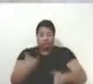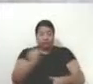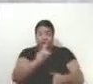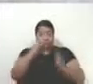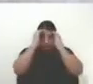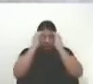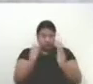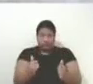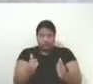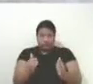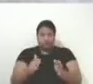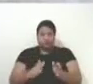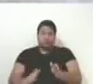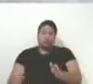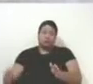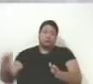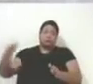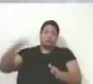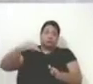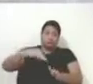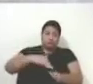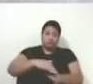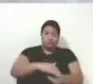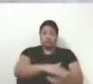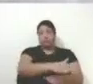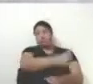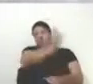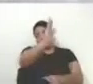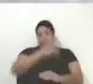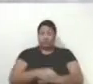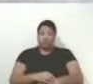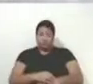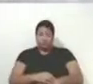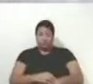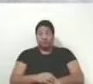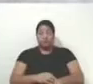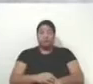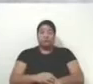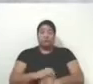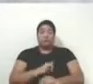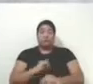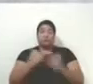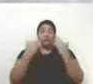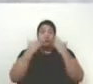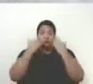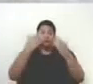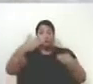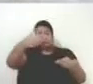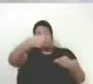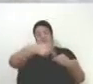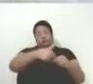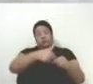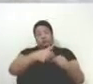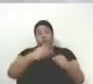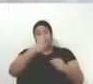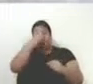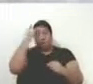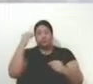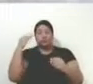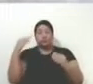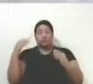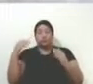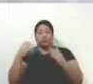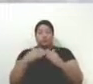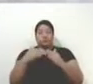pela, passa por cima da faixa, e aí, quando tem ali em frente ao posto, a entrada dos moradores, que está vindo no sentido